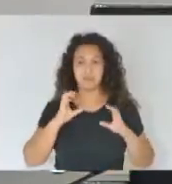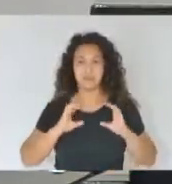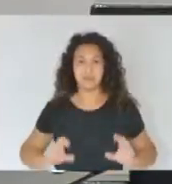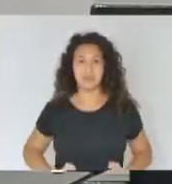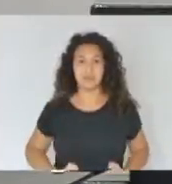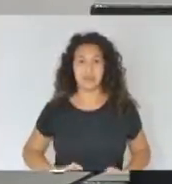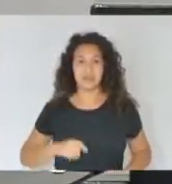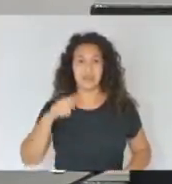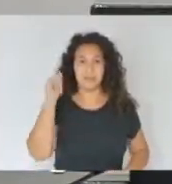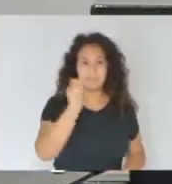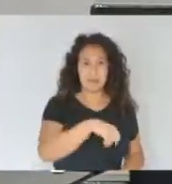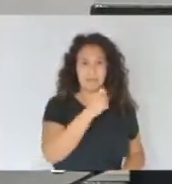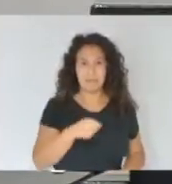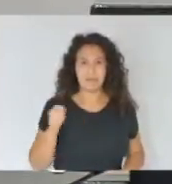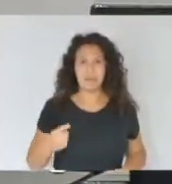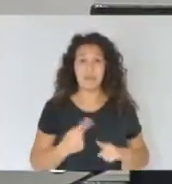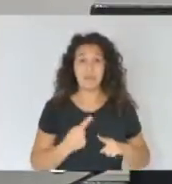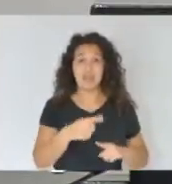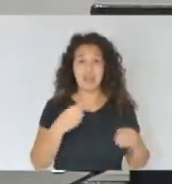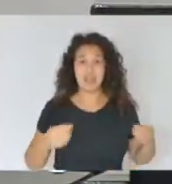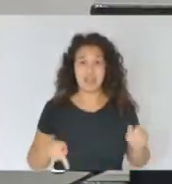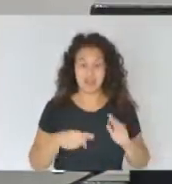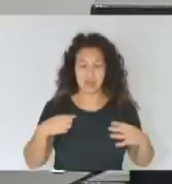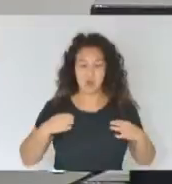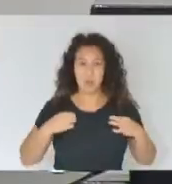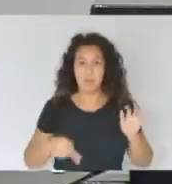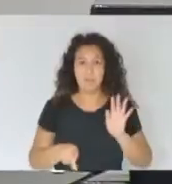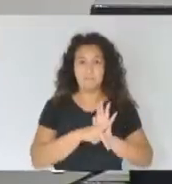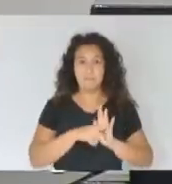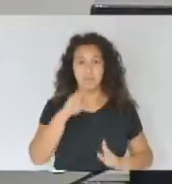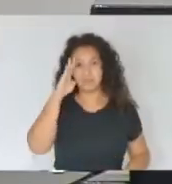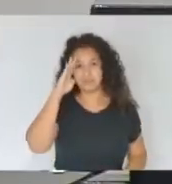vão ver quantos vídeos vocês vão achar no